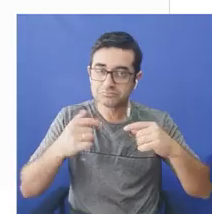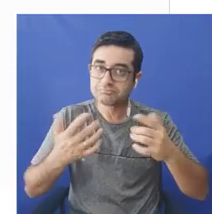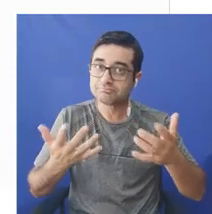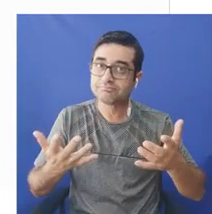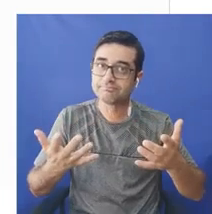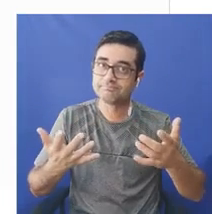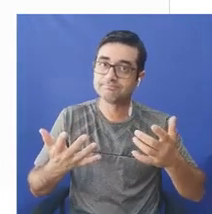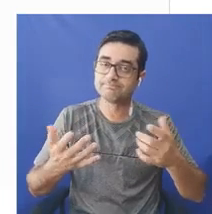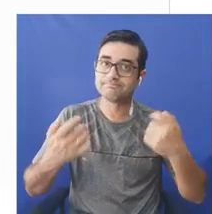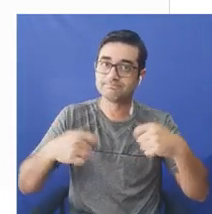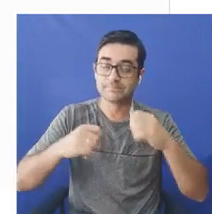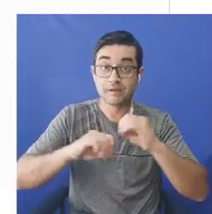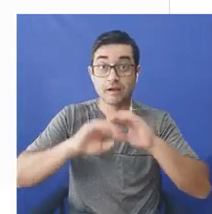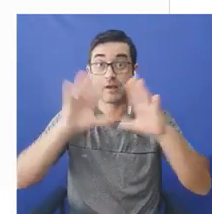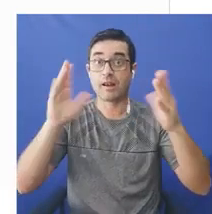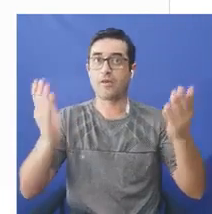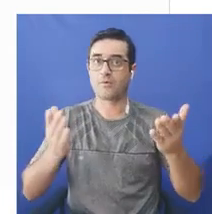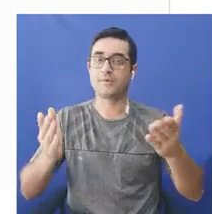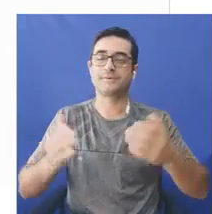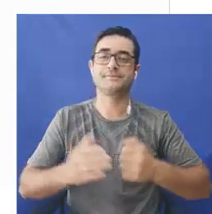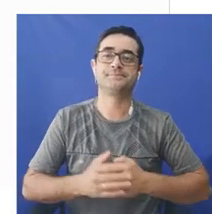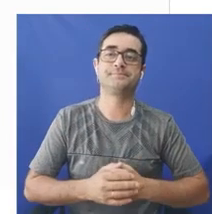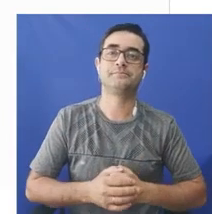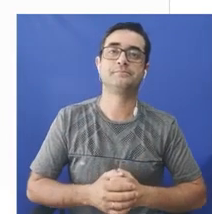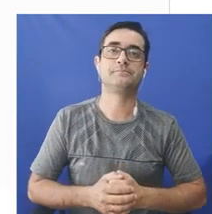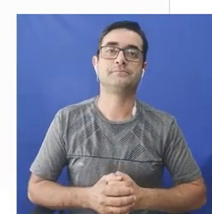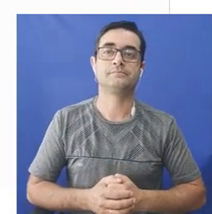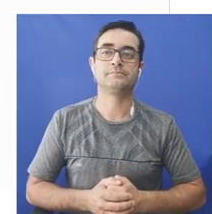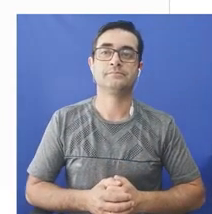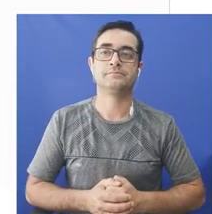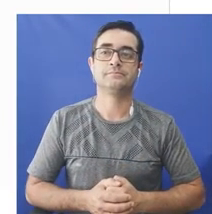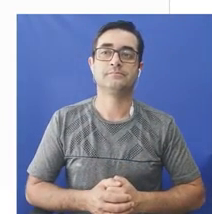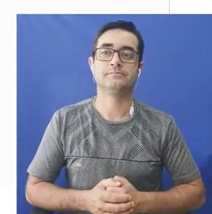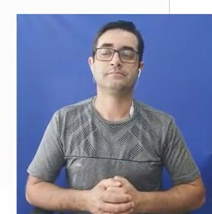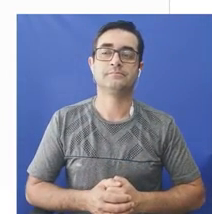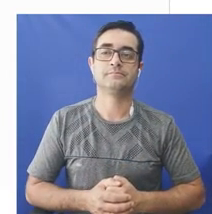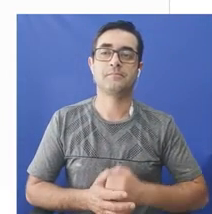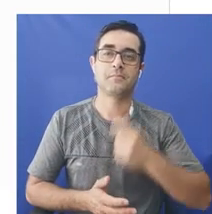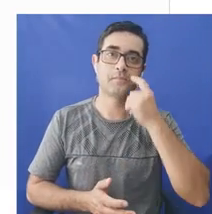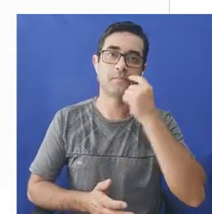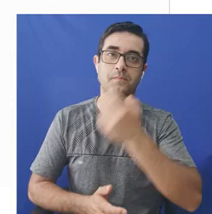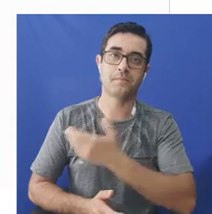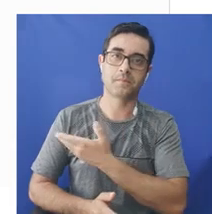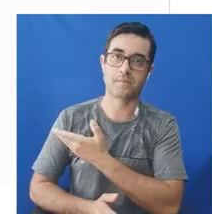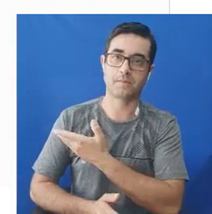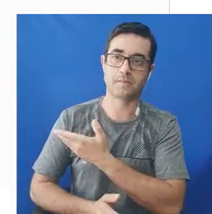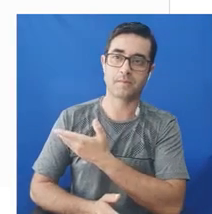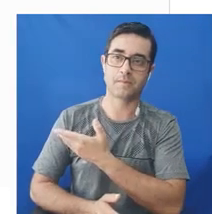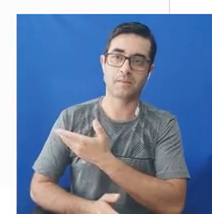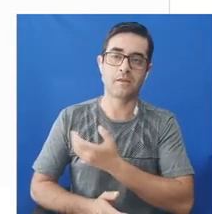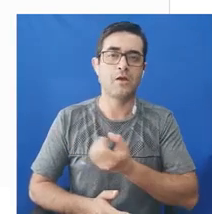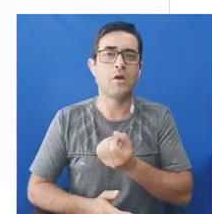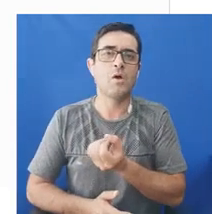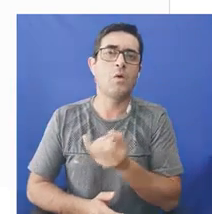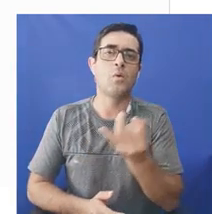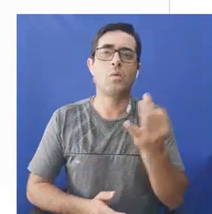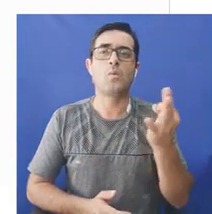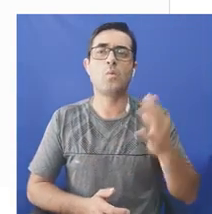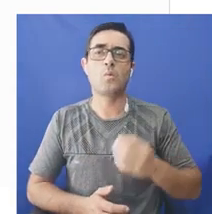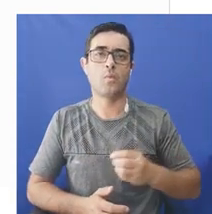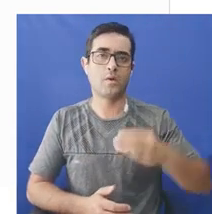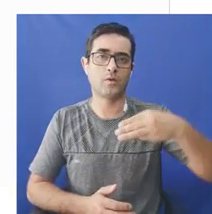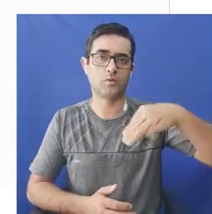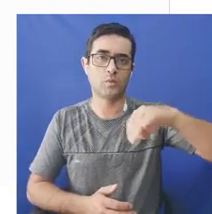bem claro para vocês. Bom, então, olha só. Quantos mols de átomos de